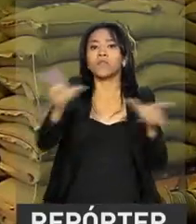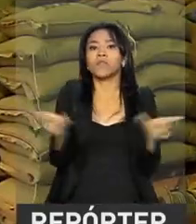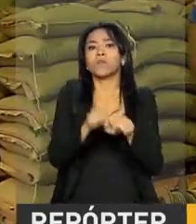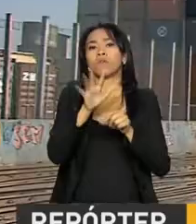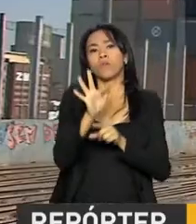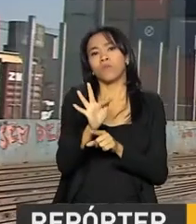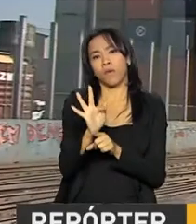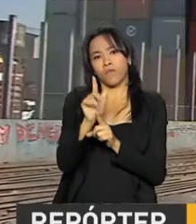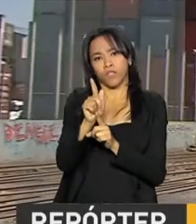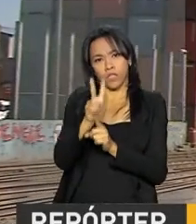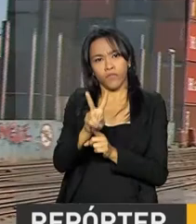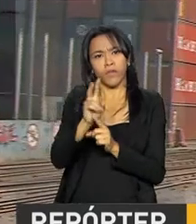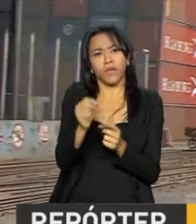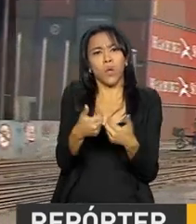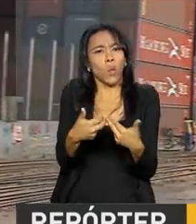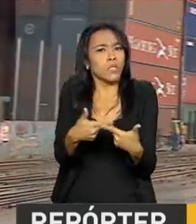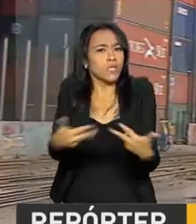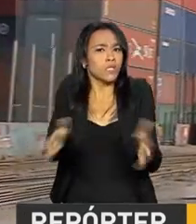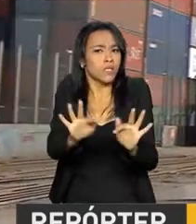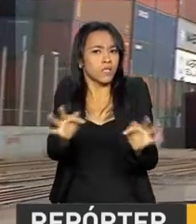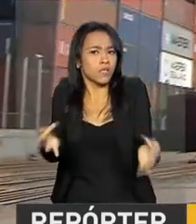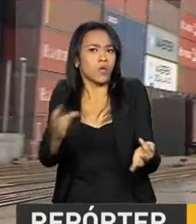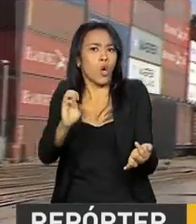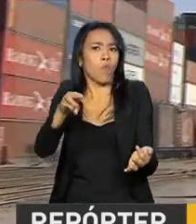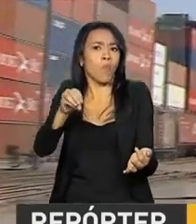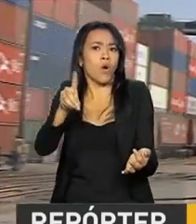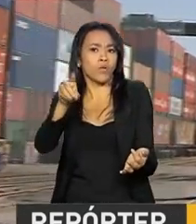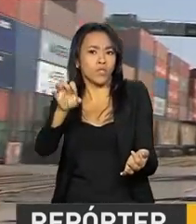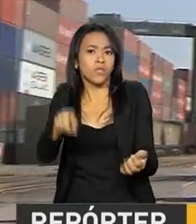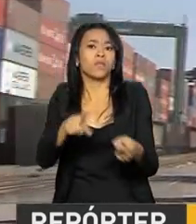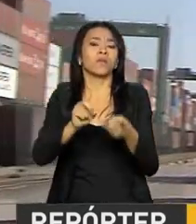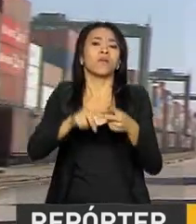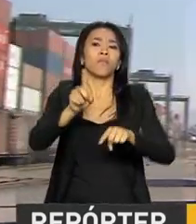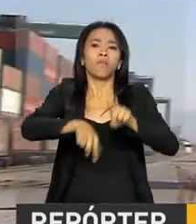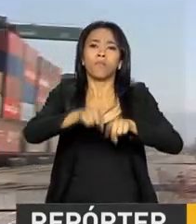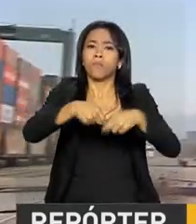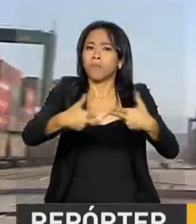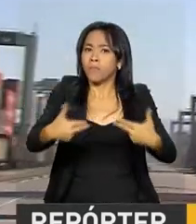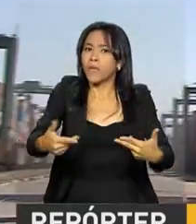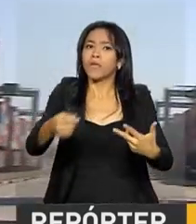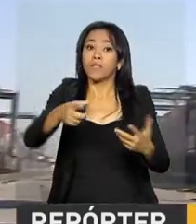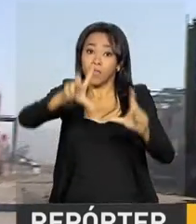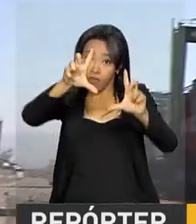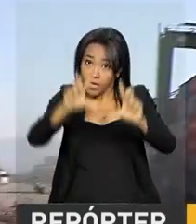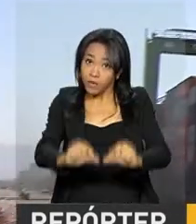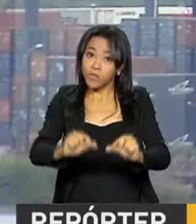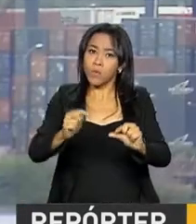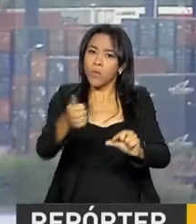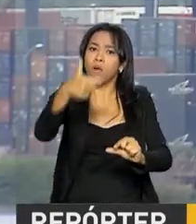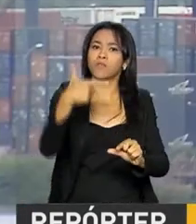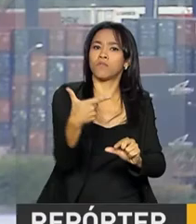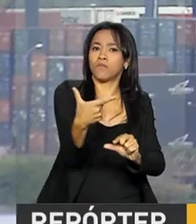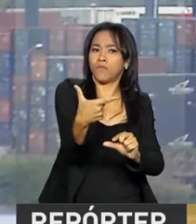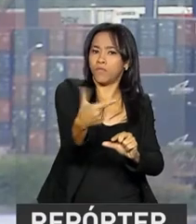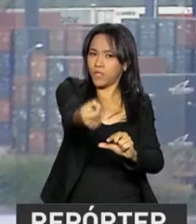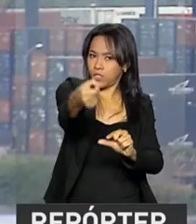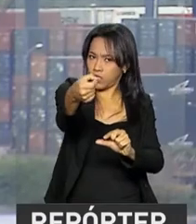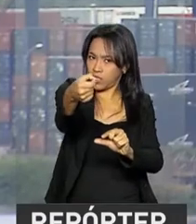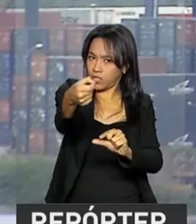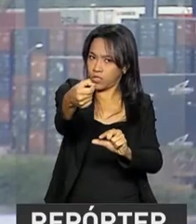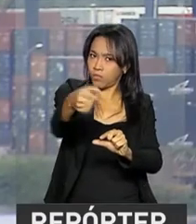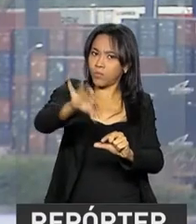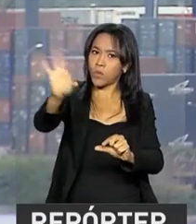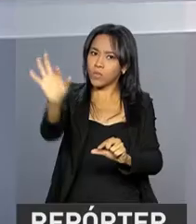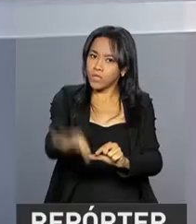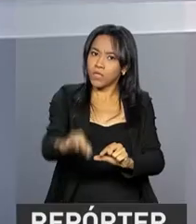produtos básicos com preços em dólar teve expansão de quase 20 por cento em julho desculpas e os